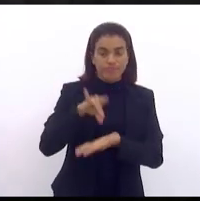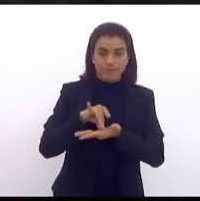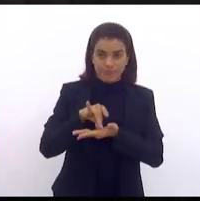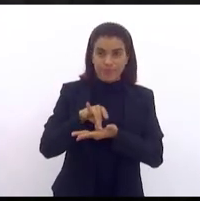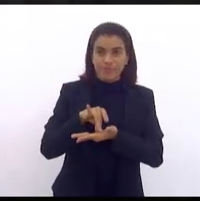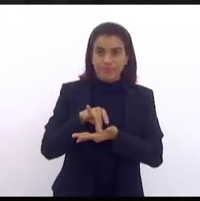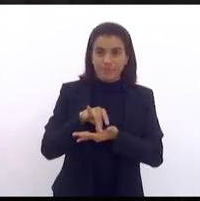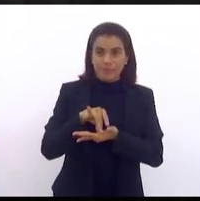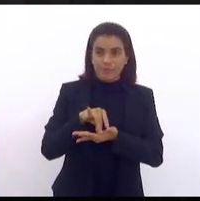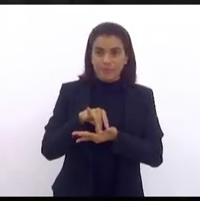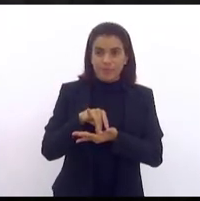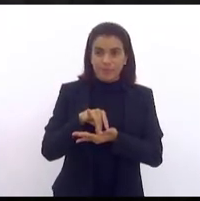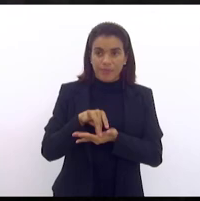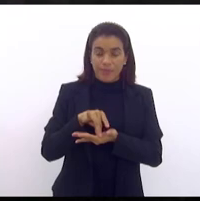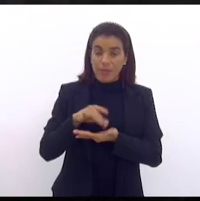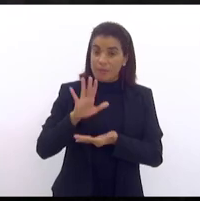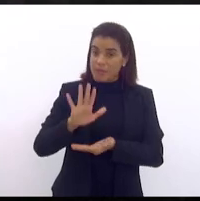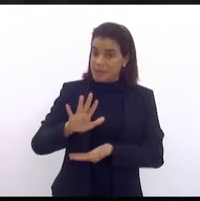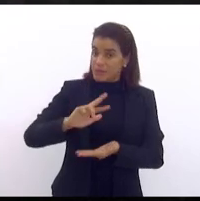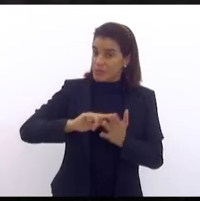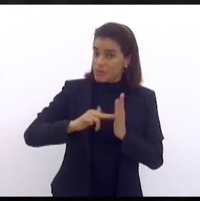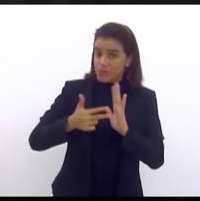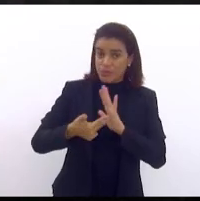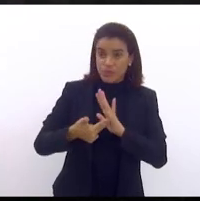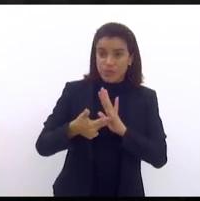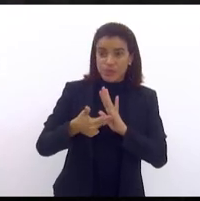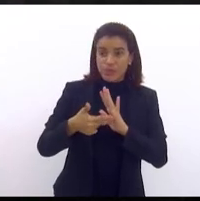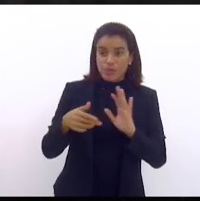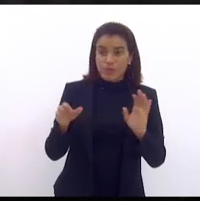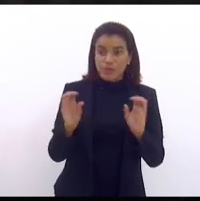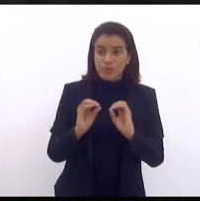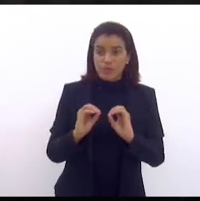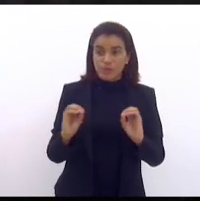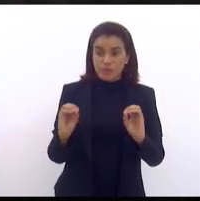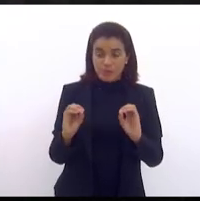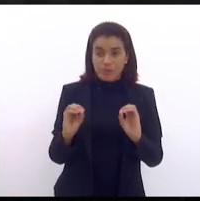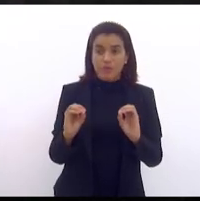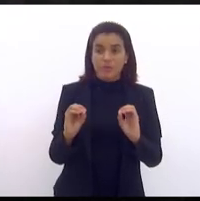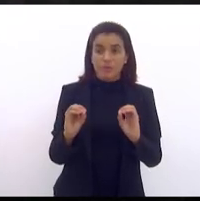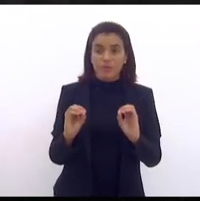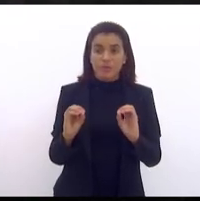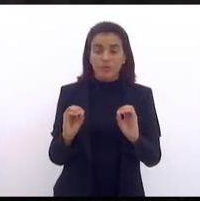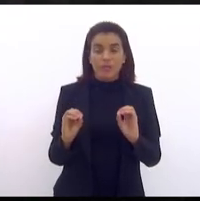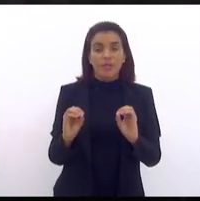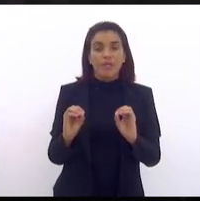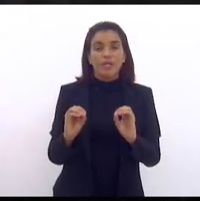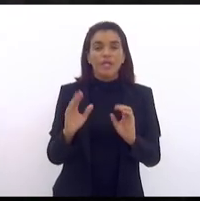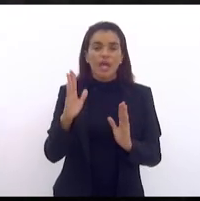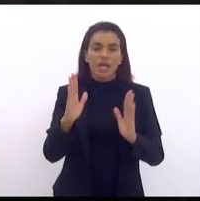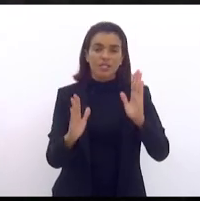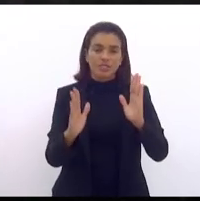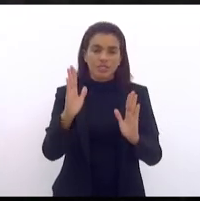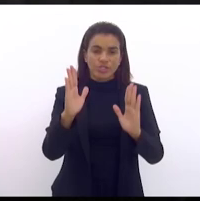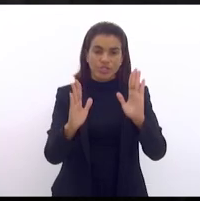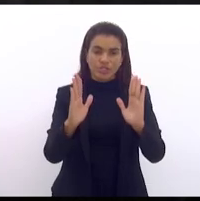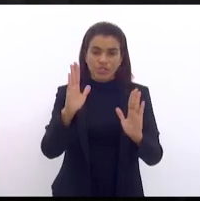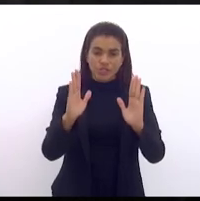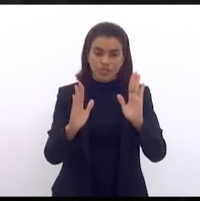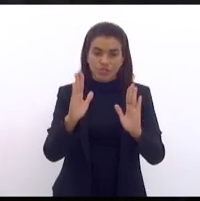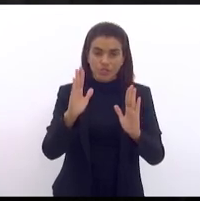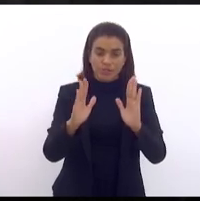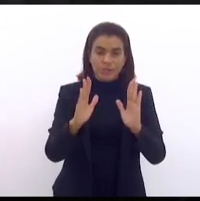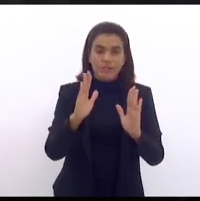real isto quer dizer que aquela estimativa de